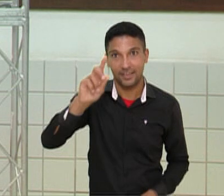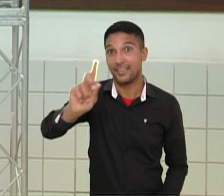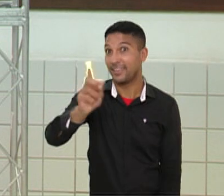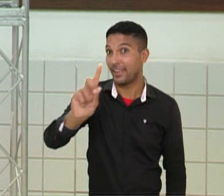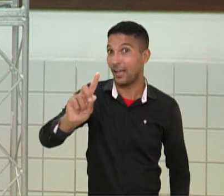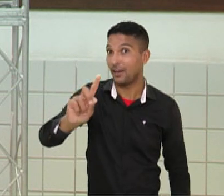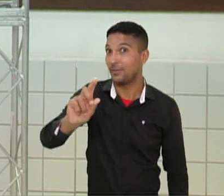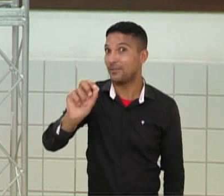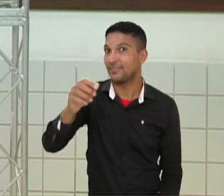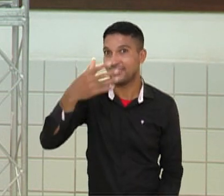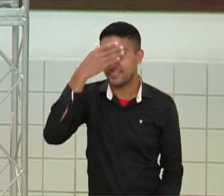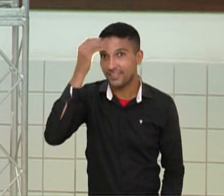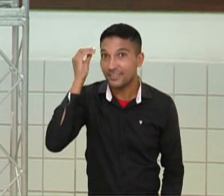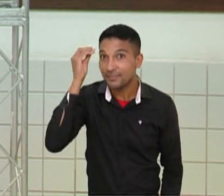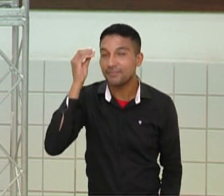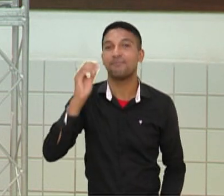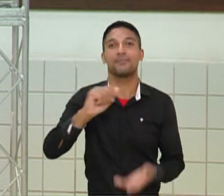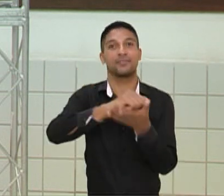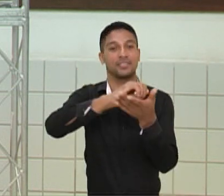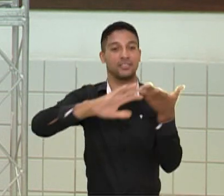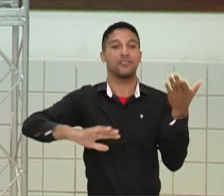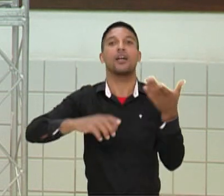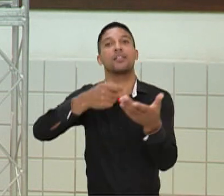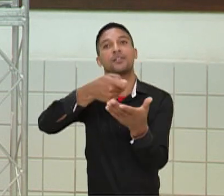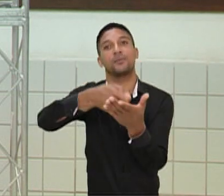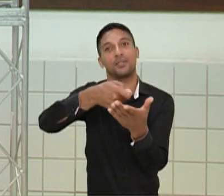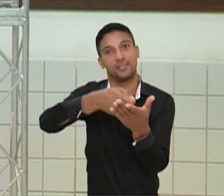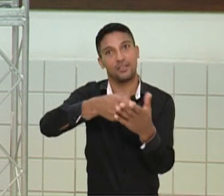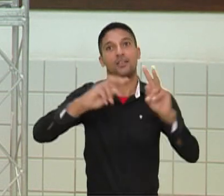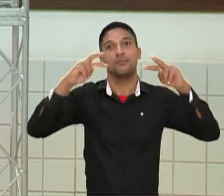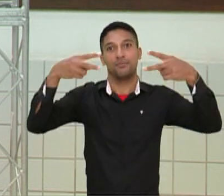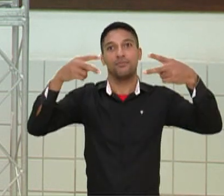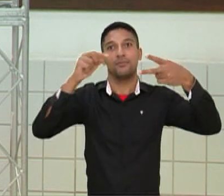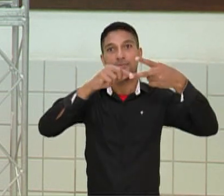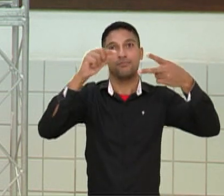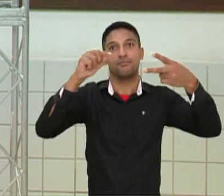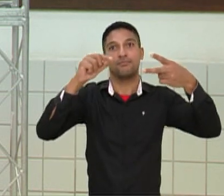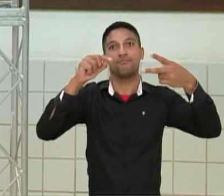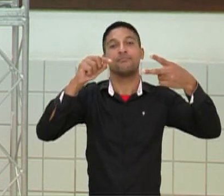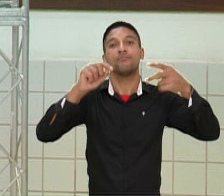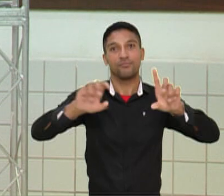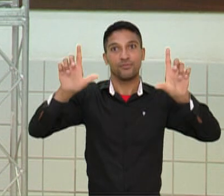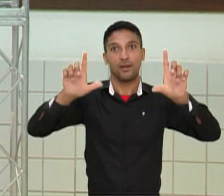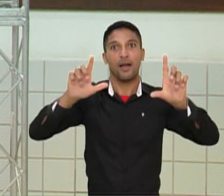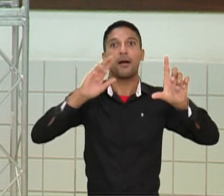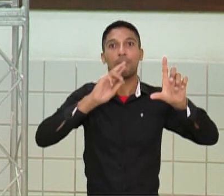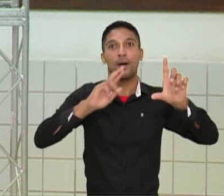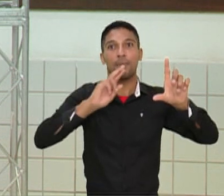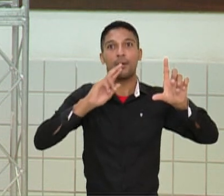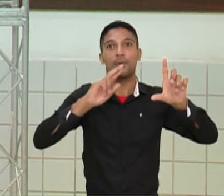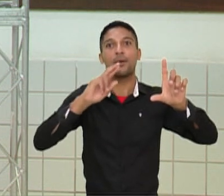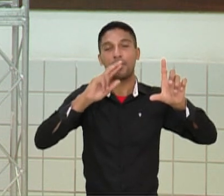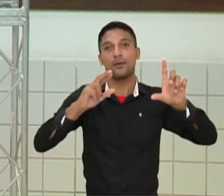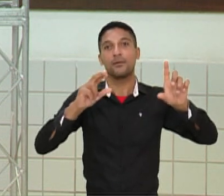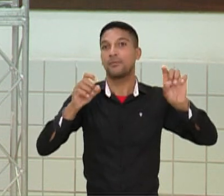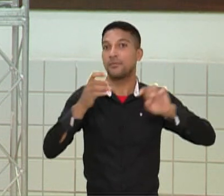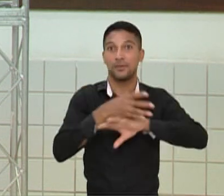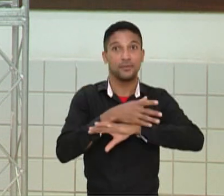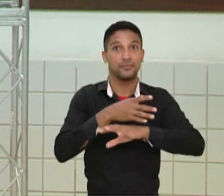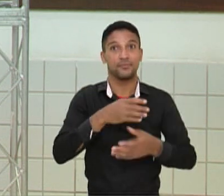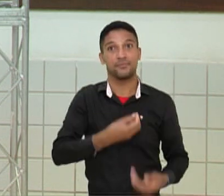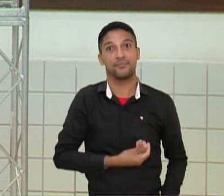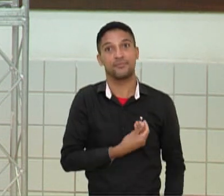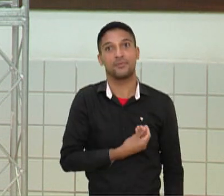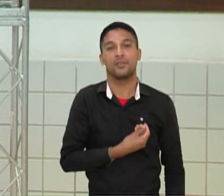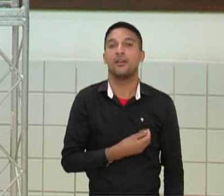de fazer atividade obrigatória. Gente, a gente fala tanto porque os alunos esquecem, sabia? Vocês fazem as tarefas, mas não fazem as